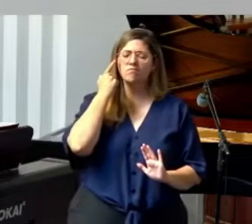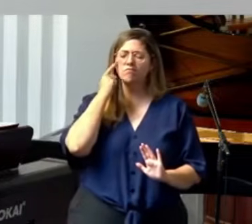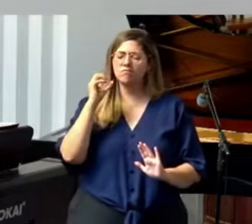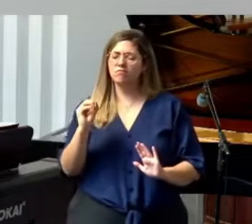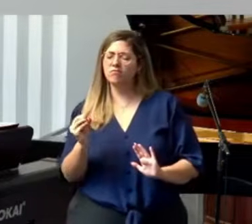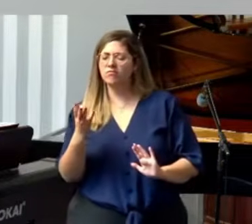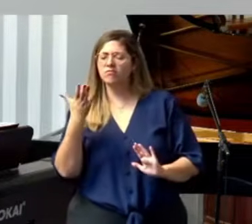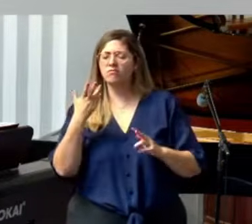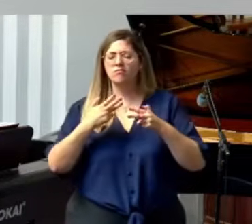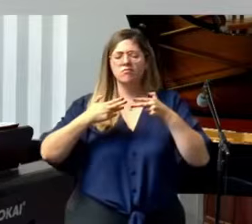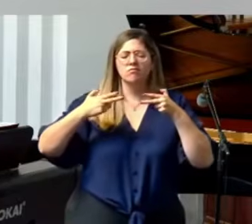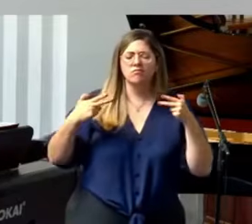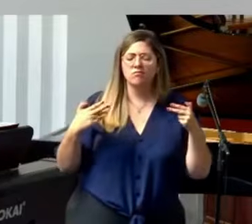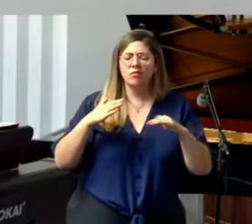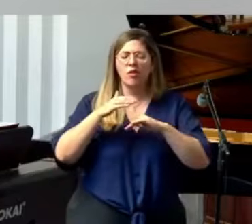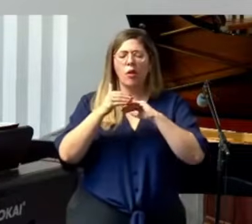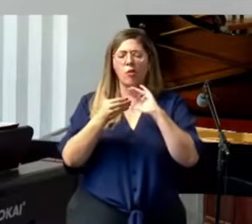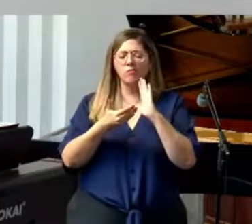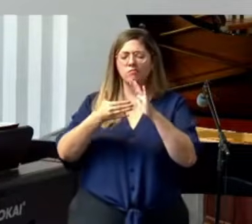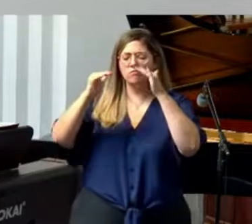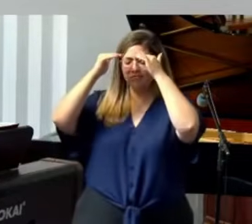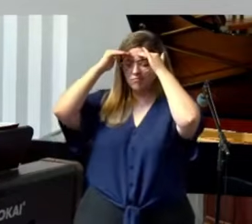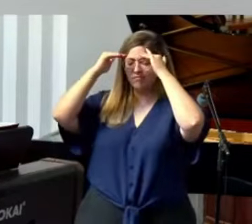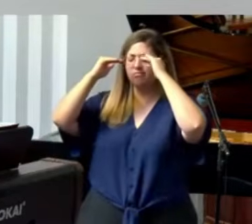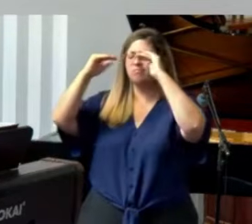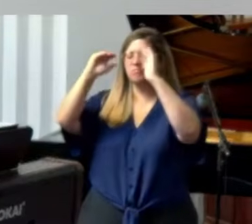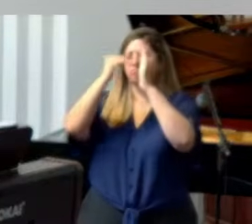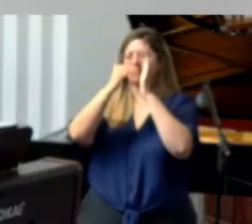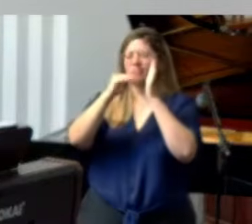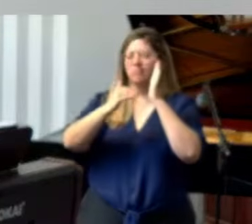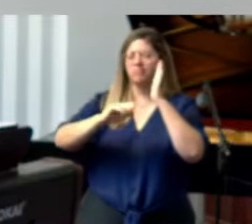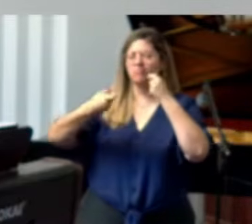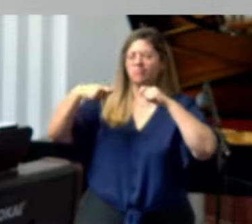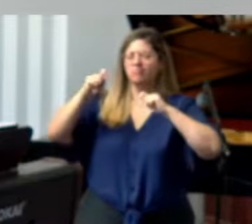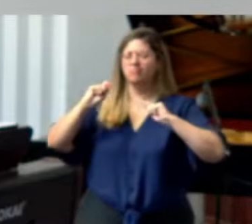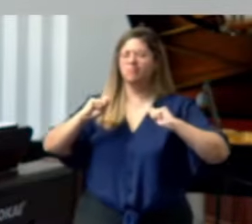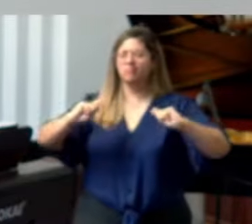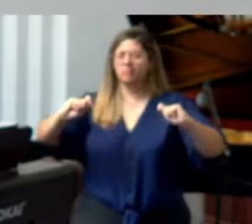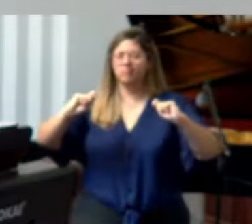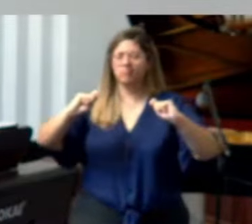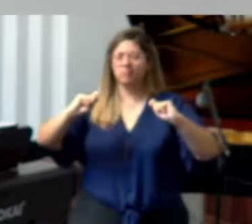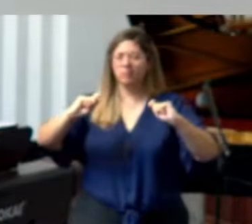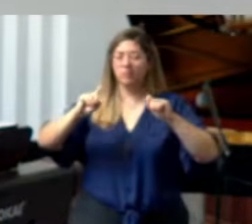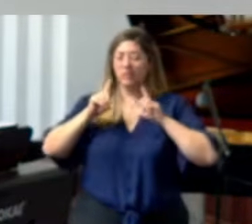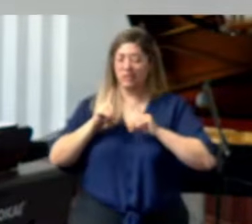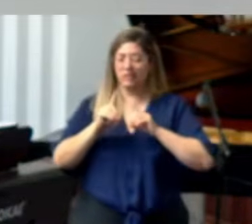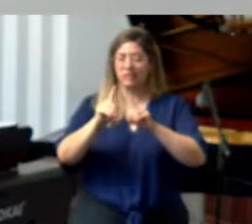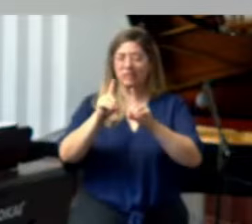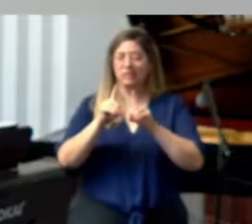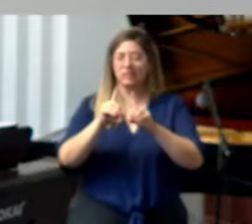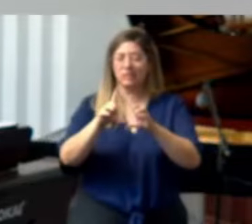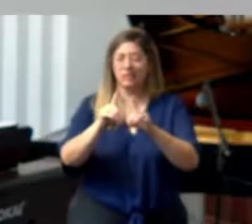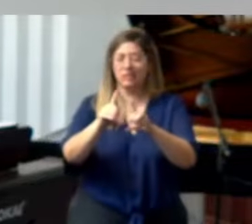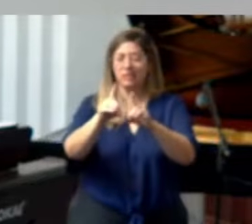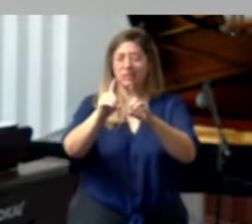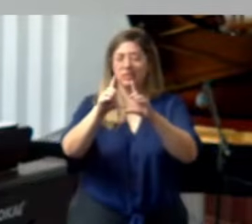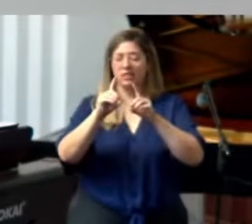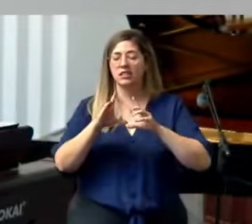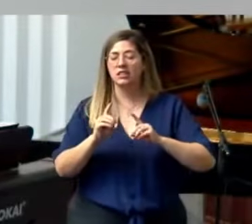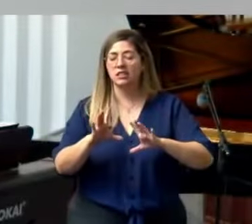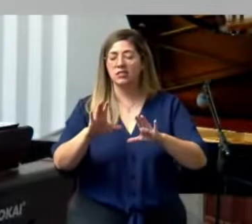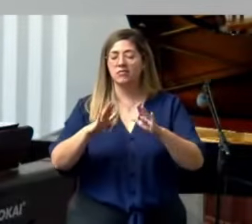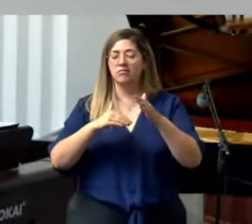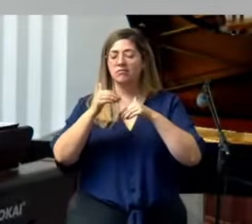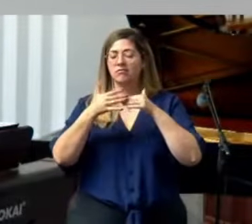cada ato que façamos seja de acordo com a maravilhosa missão que o Senhor nos deu de fazermos discípulos de Cristo no mundo. Essa é a